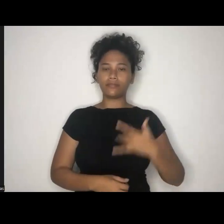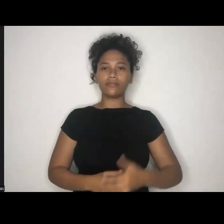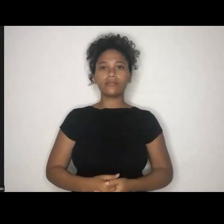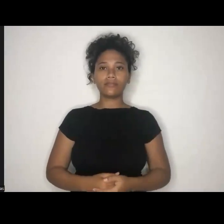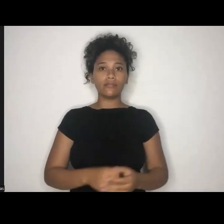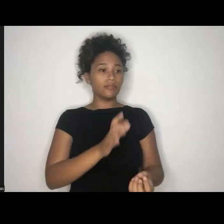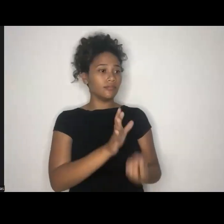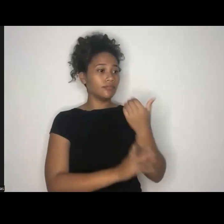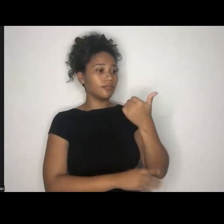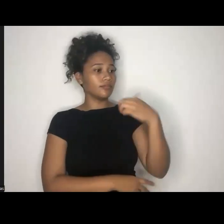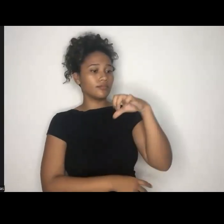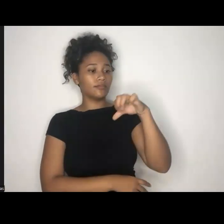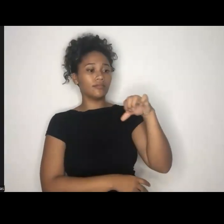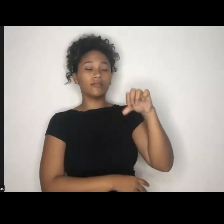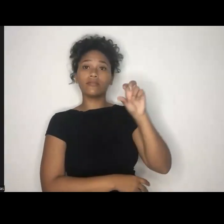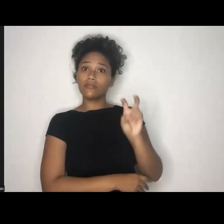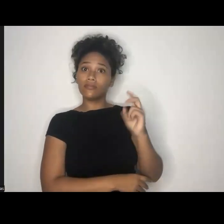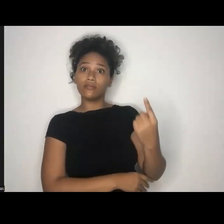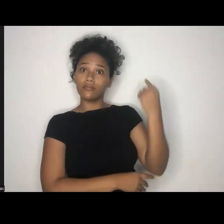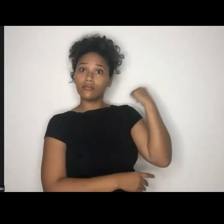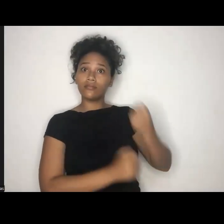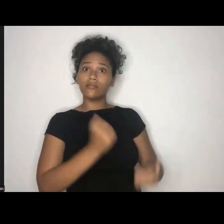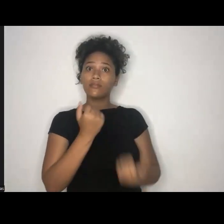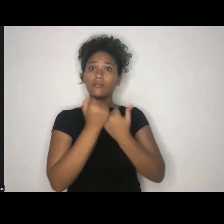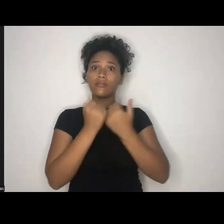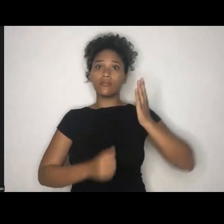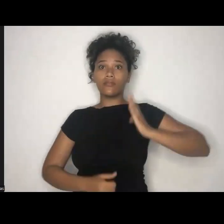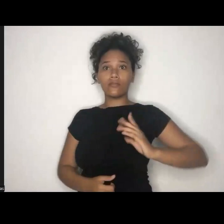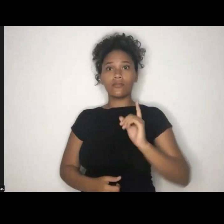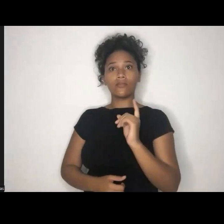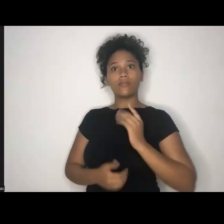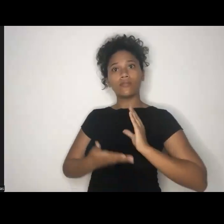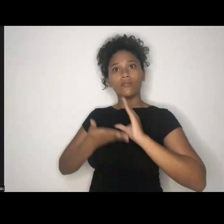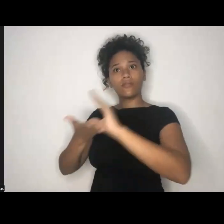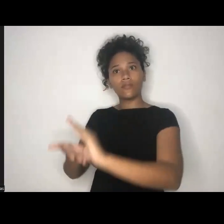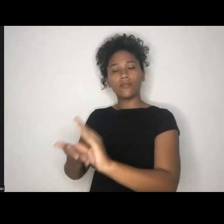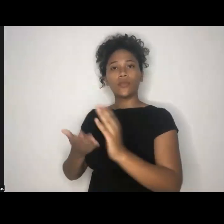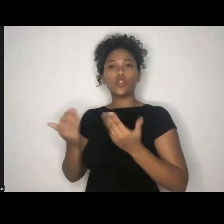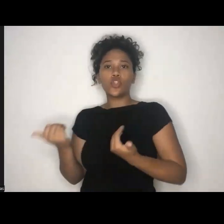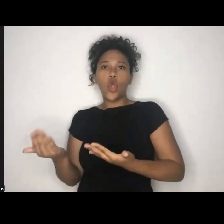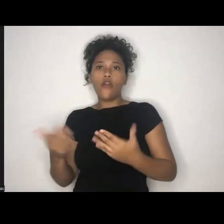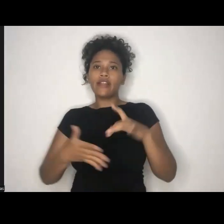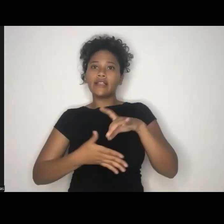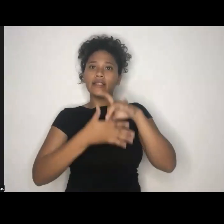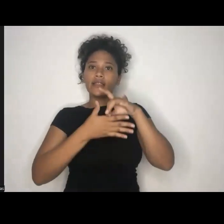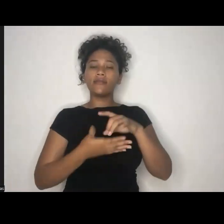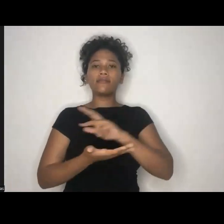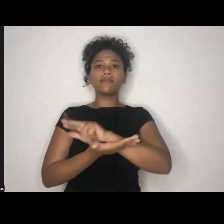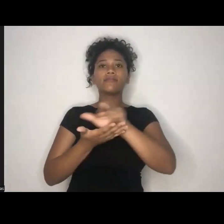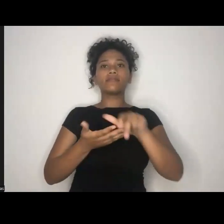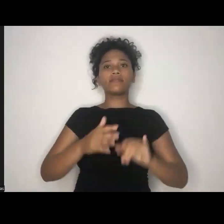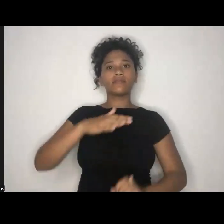Fundação em 1995 apoia com bolsas de estudos jovens líderes para as melhores instituições do mundo